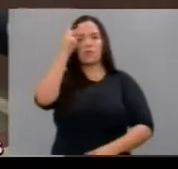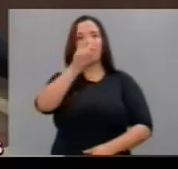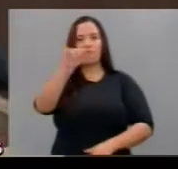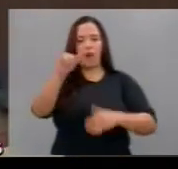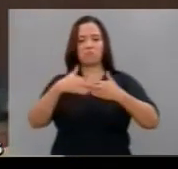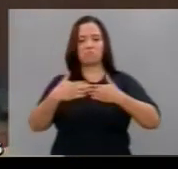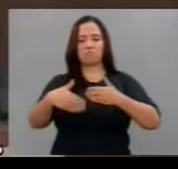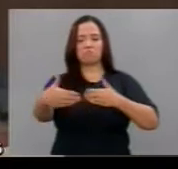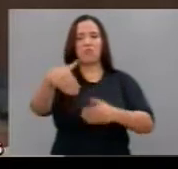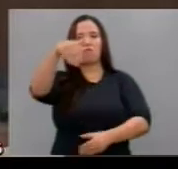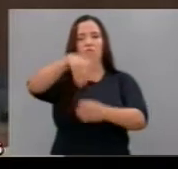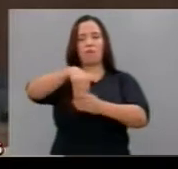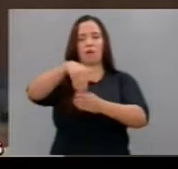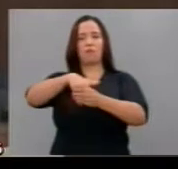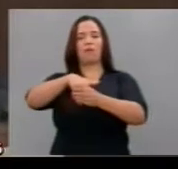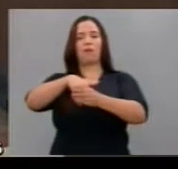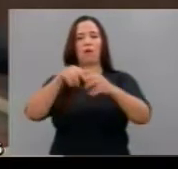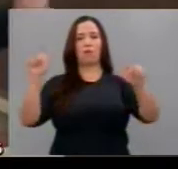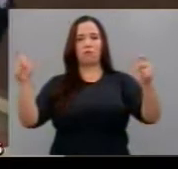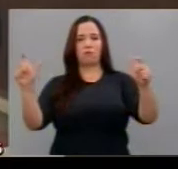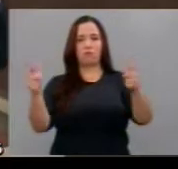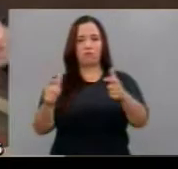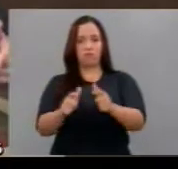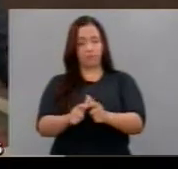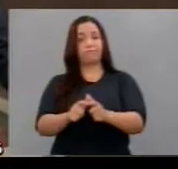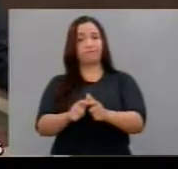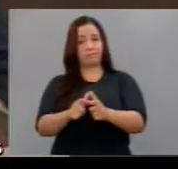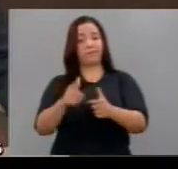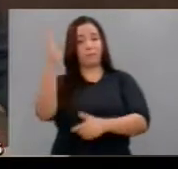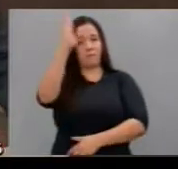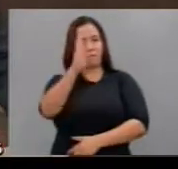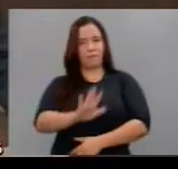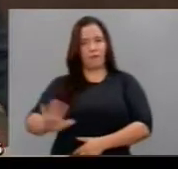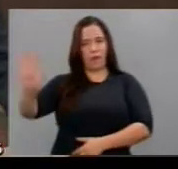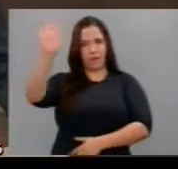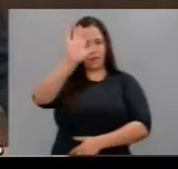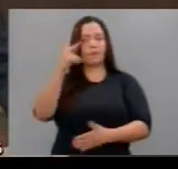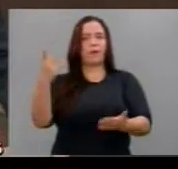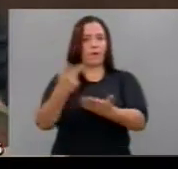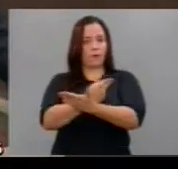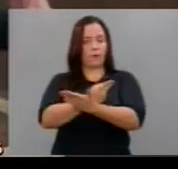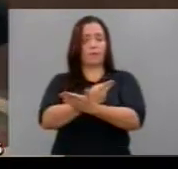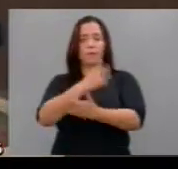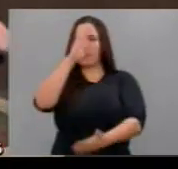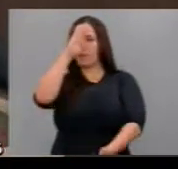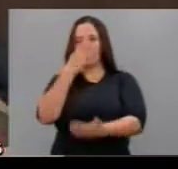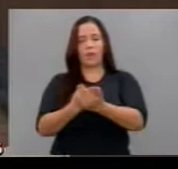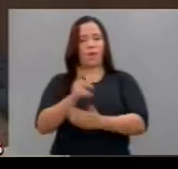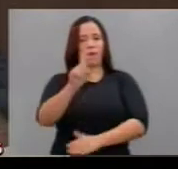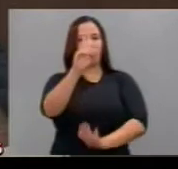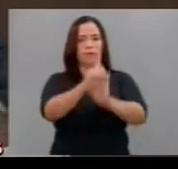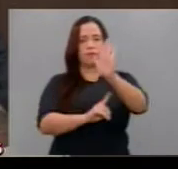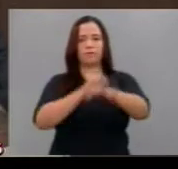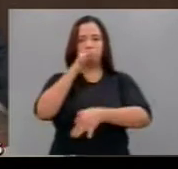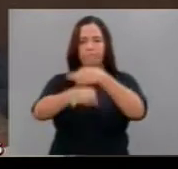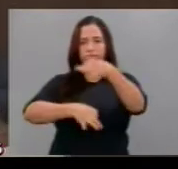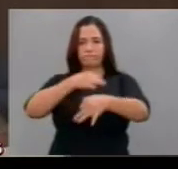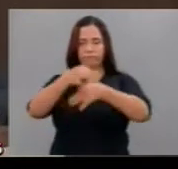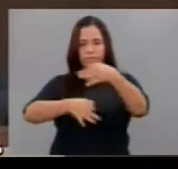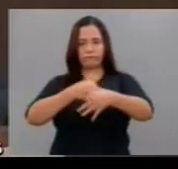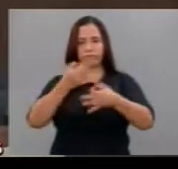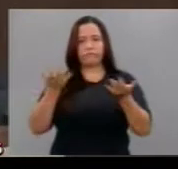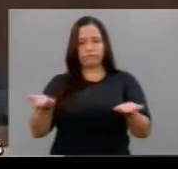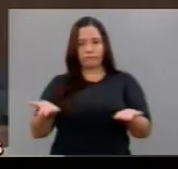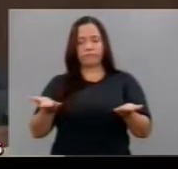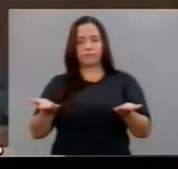que está acontecendo no Brasil. Nós não acreditamos nesse sistema representativo, apesar de querermos aqui estar para